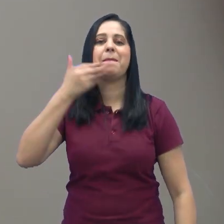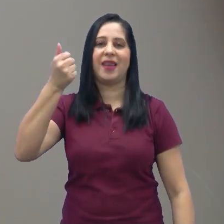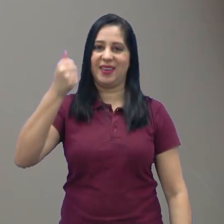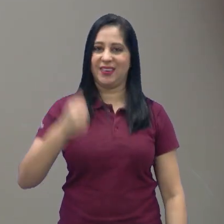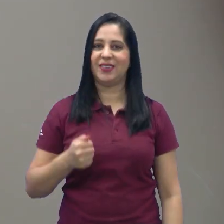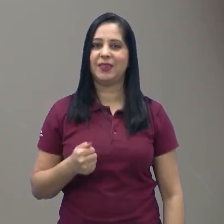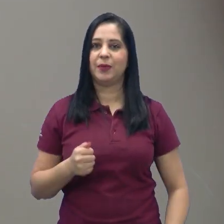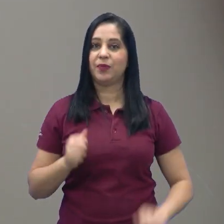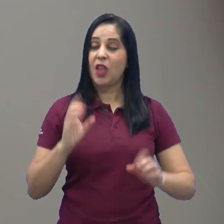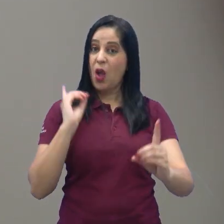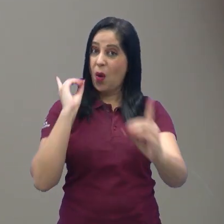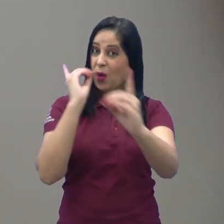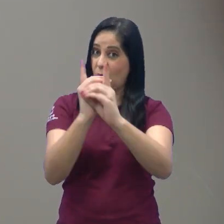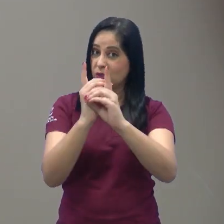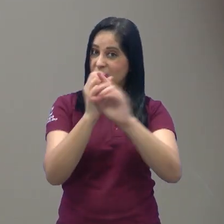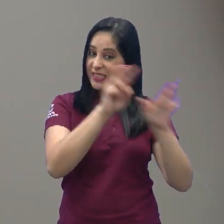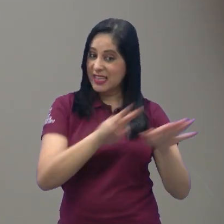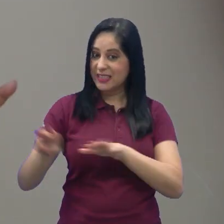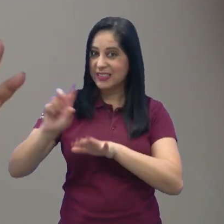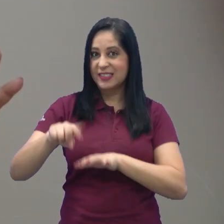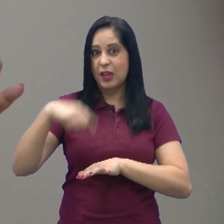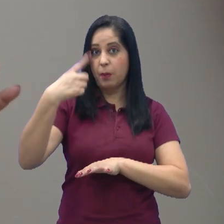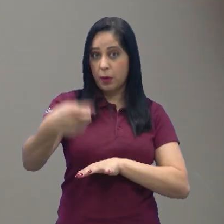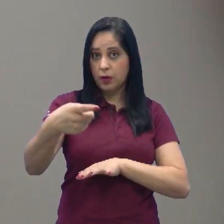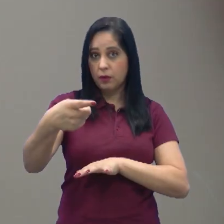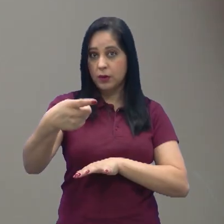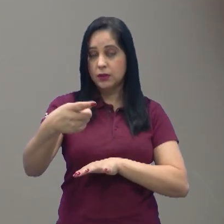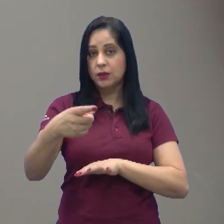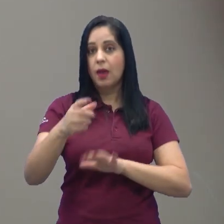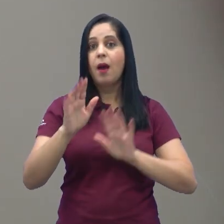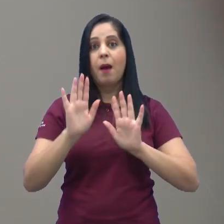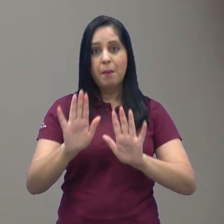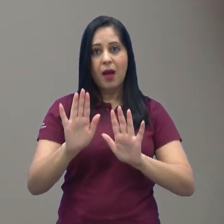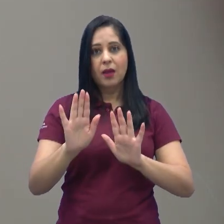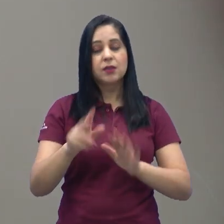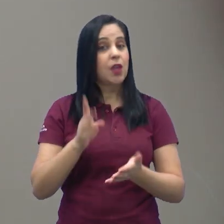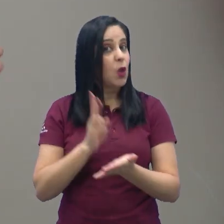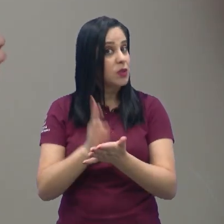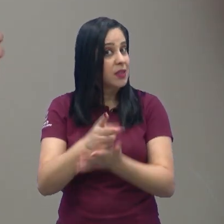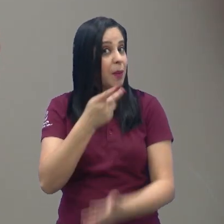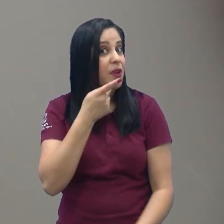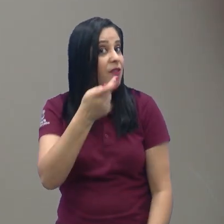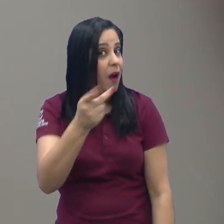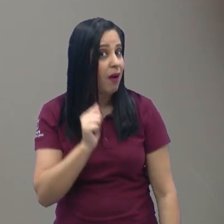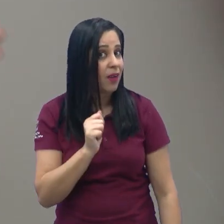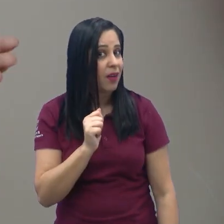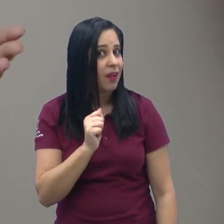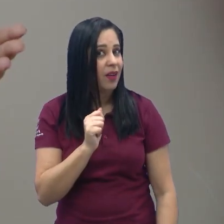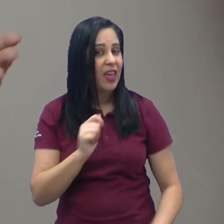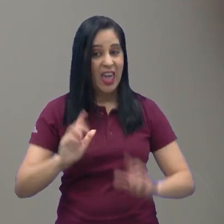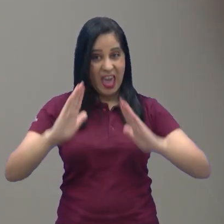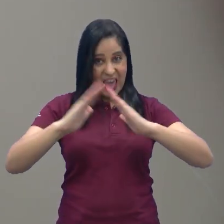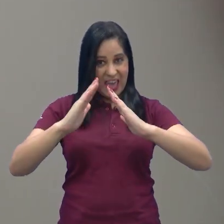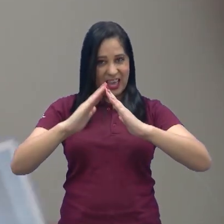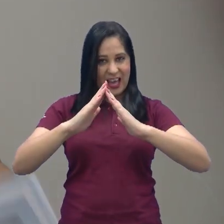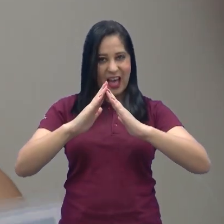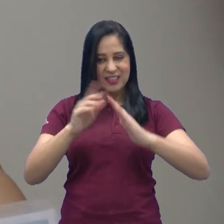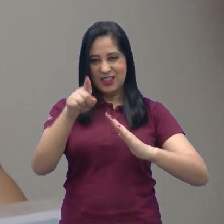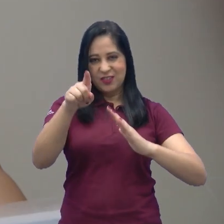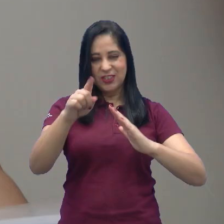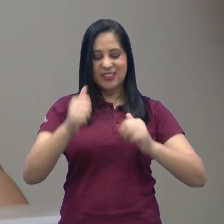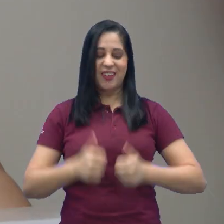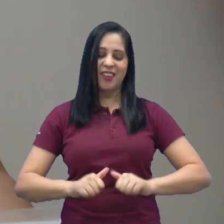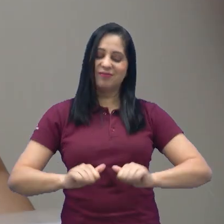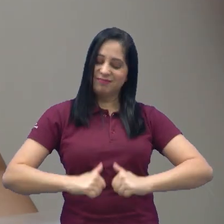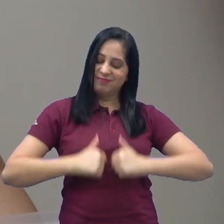se encontra na próxima semana e enquanto isso, eu sempre falo para você, né? Fique aí em casa, de bem com você e acompanhe a